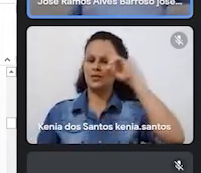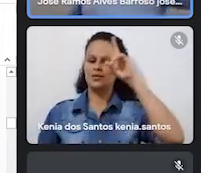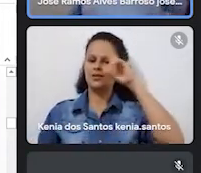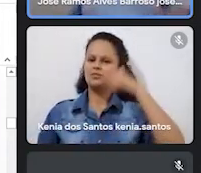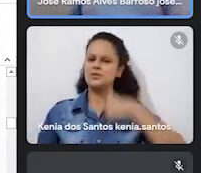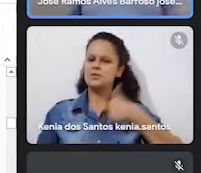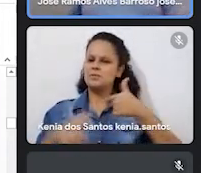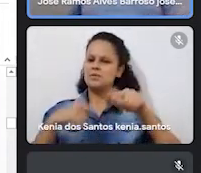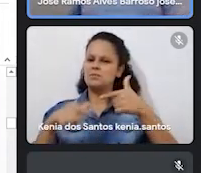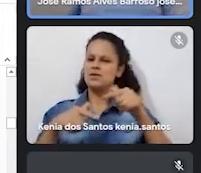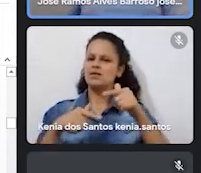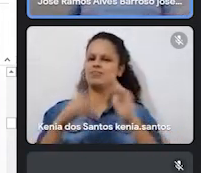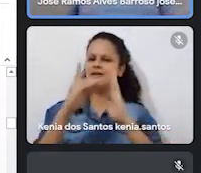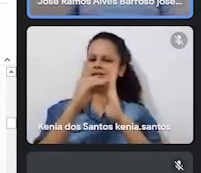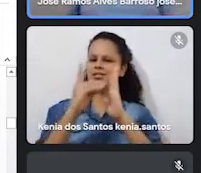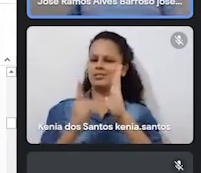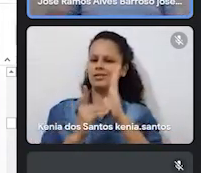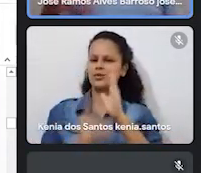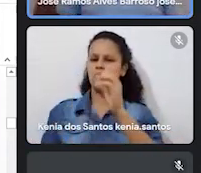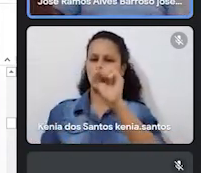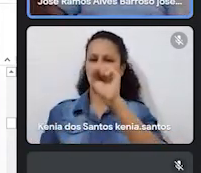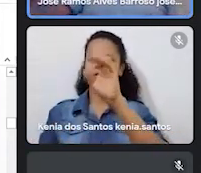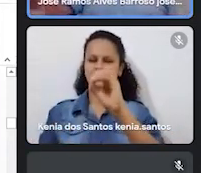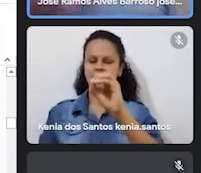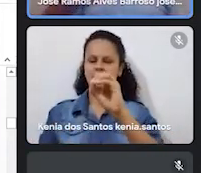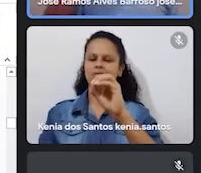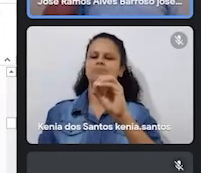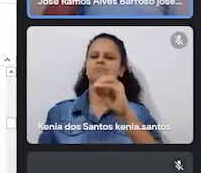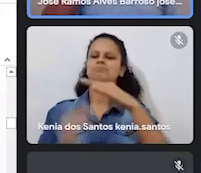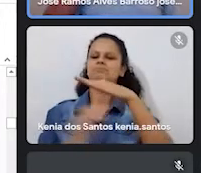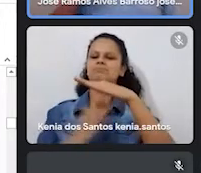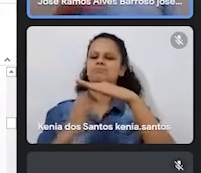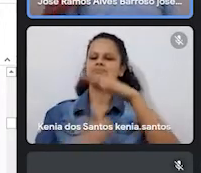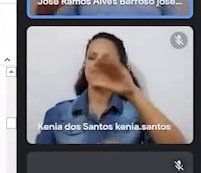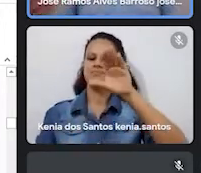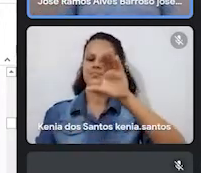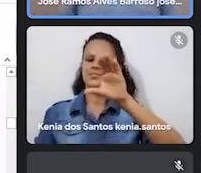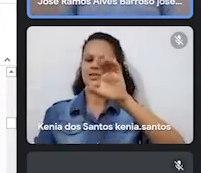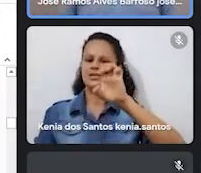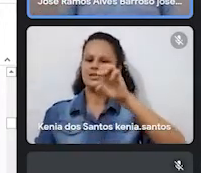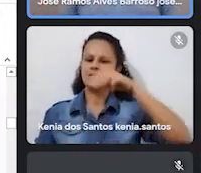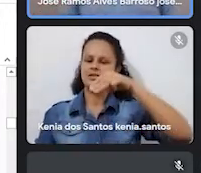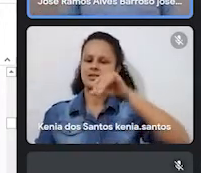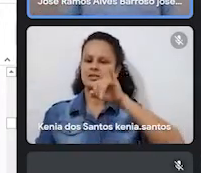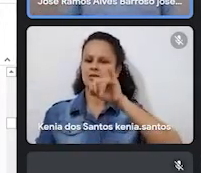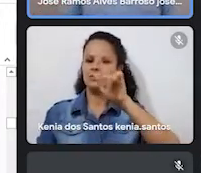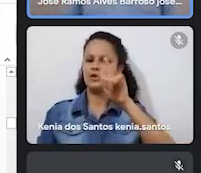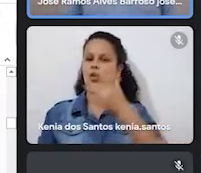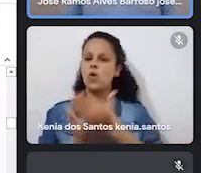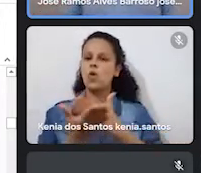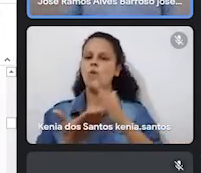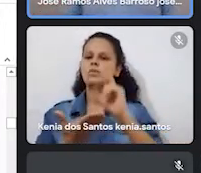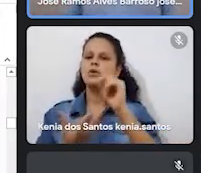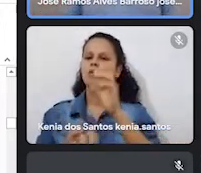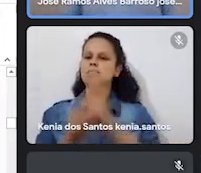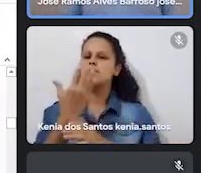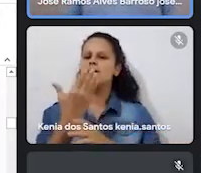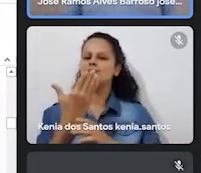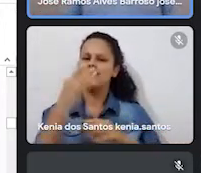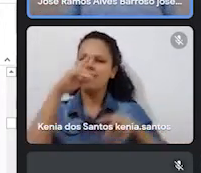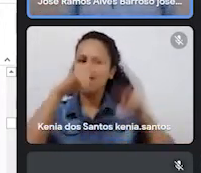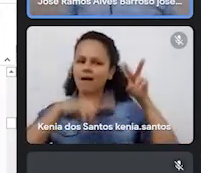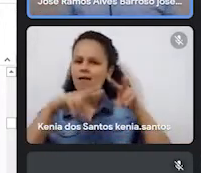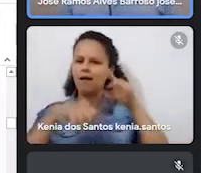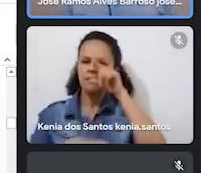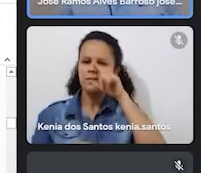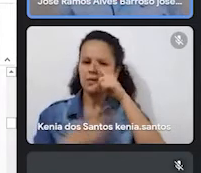de 80, que a CEMIG começou a implantar análise de risco, aí o